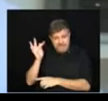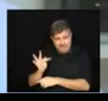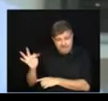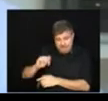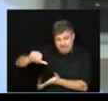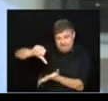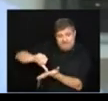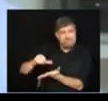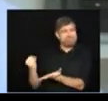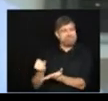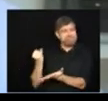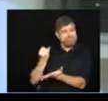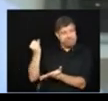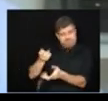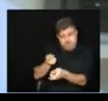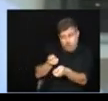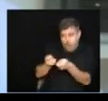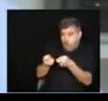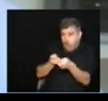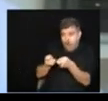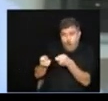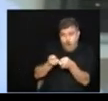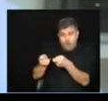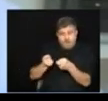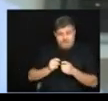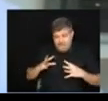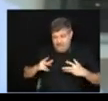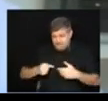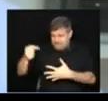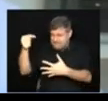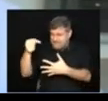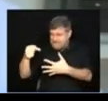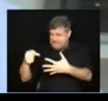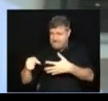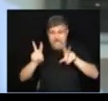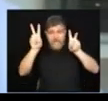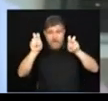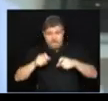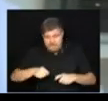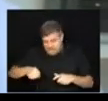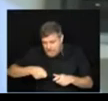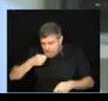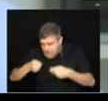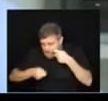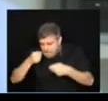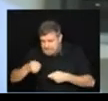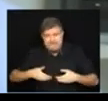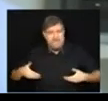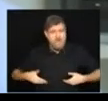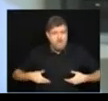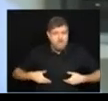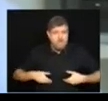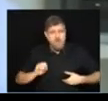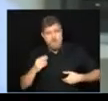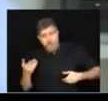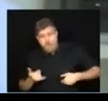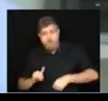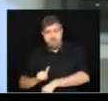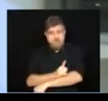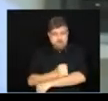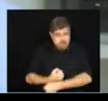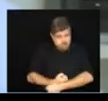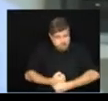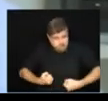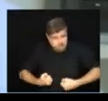muito importante que monitora todas essas questões nutricionais de subnutrição, obesidade,